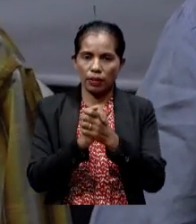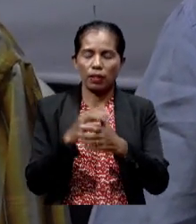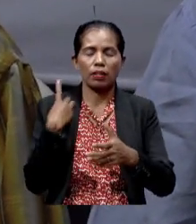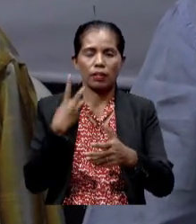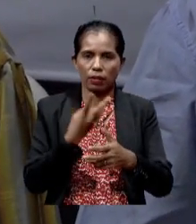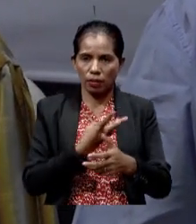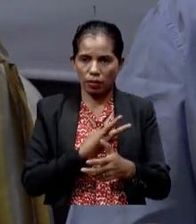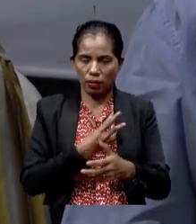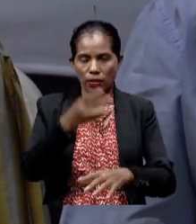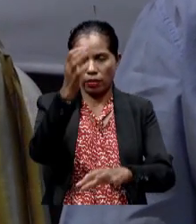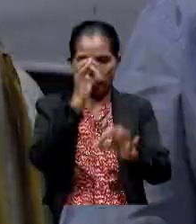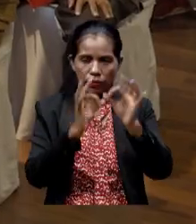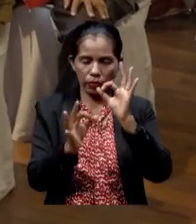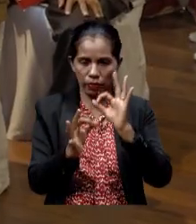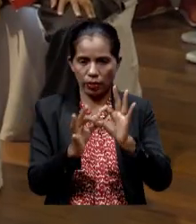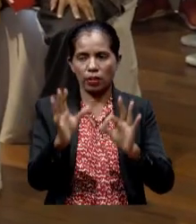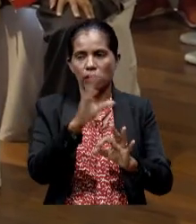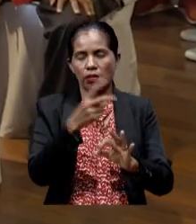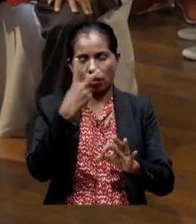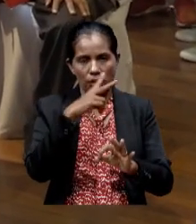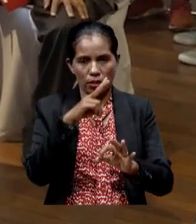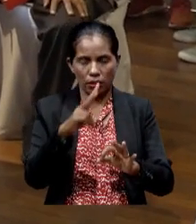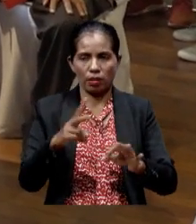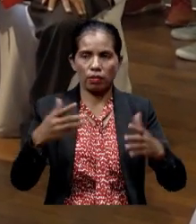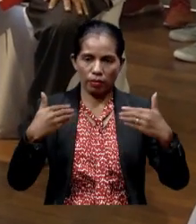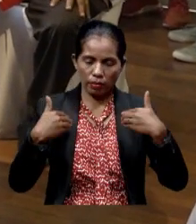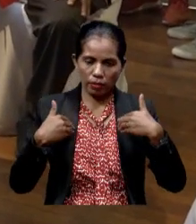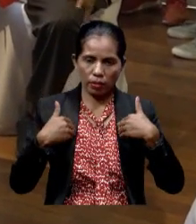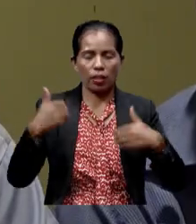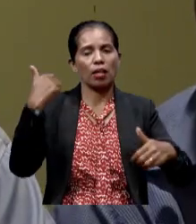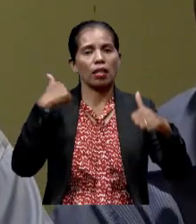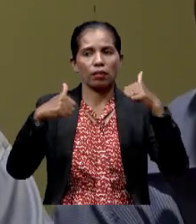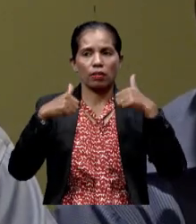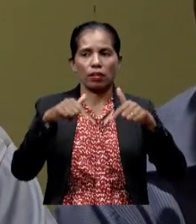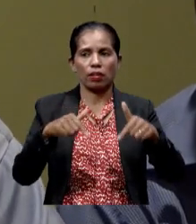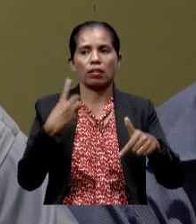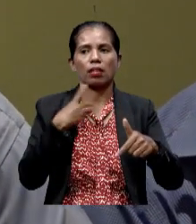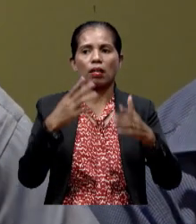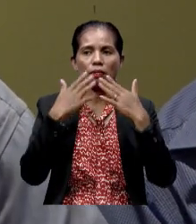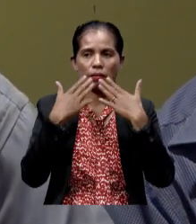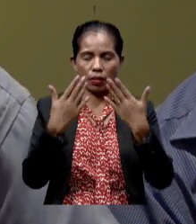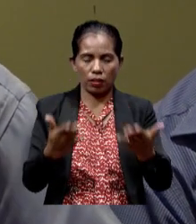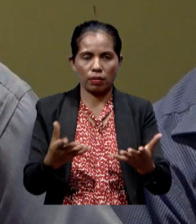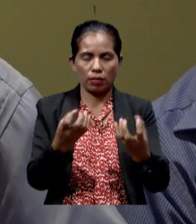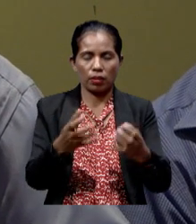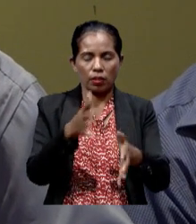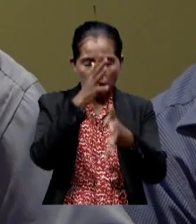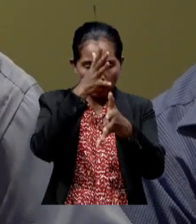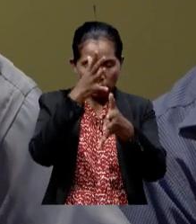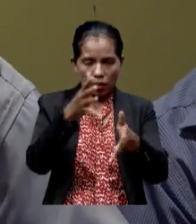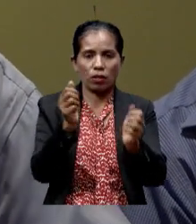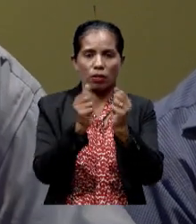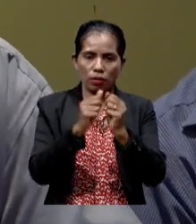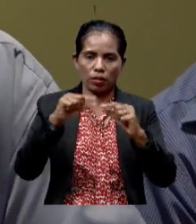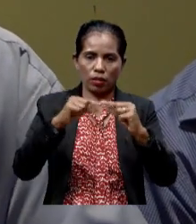ba fiar ninia hare situação ne be iha atividades idane ame agradece tep tep ba abonana ho ni